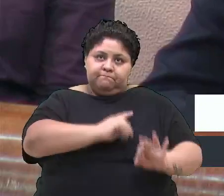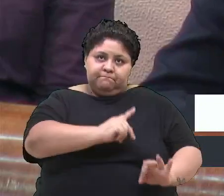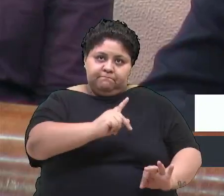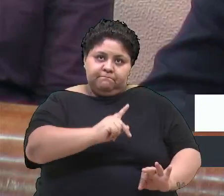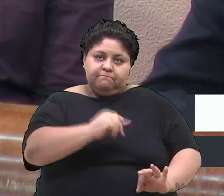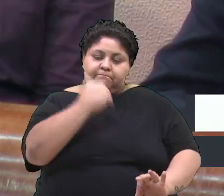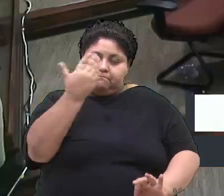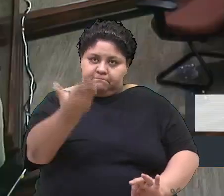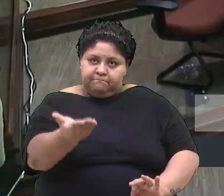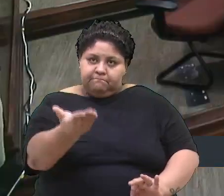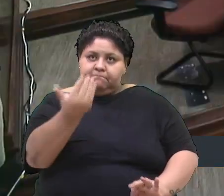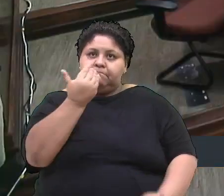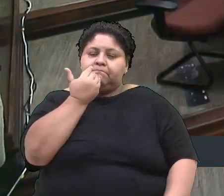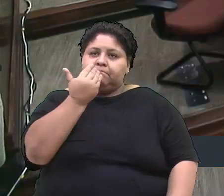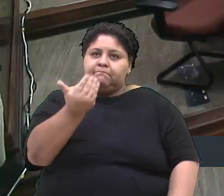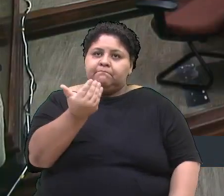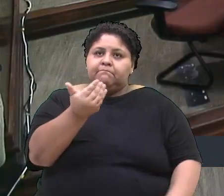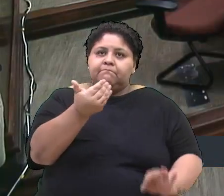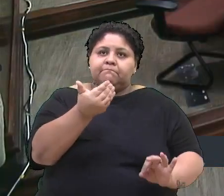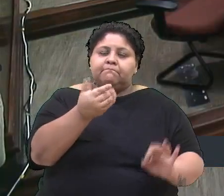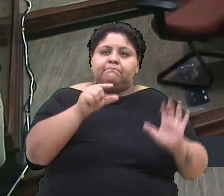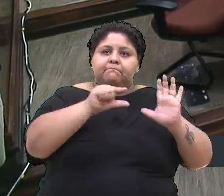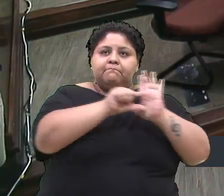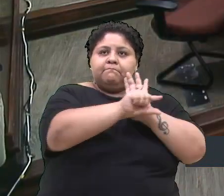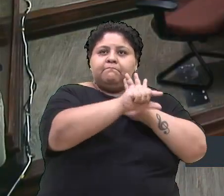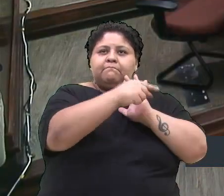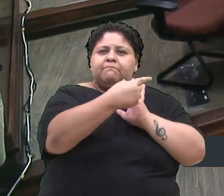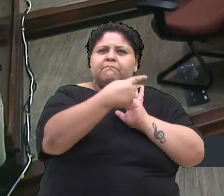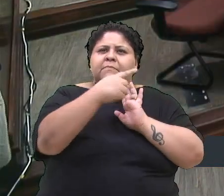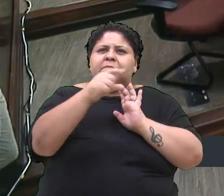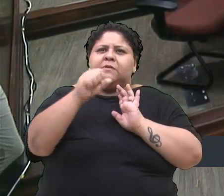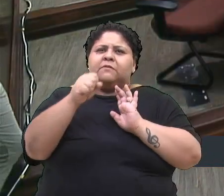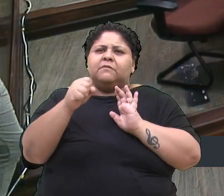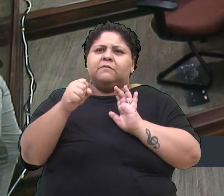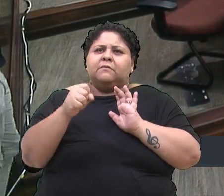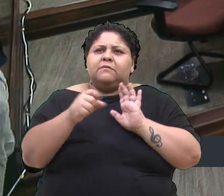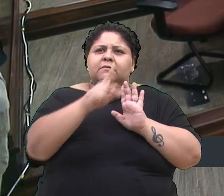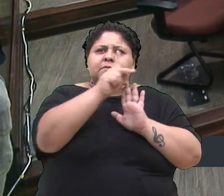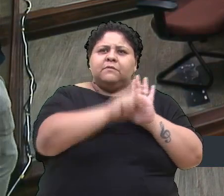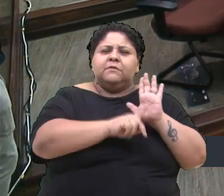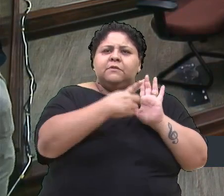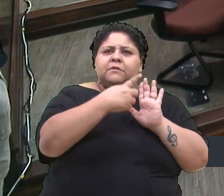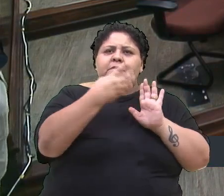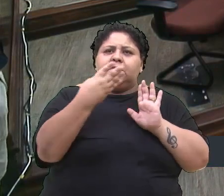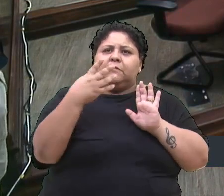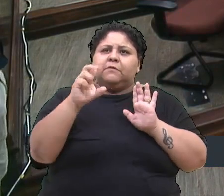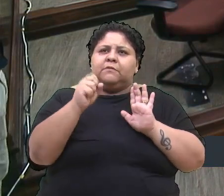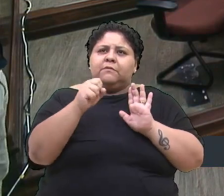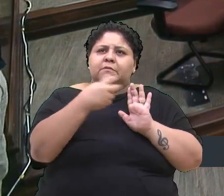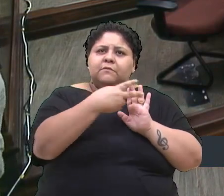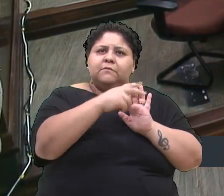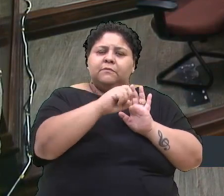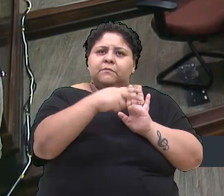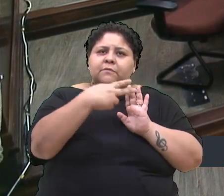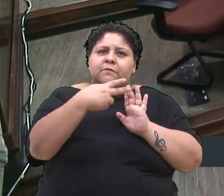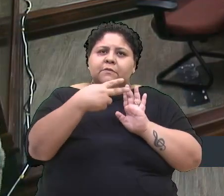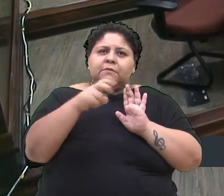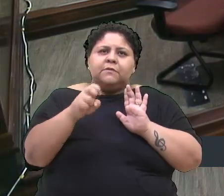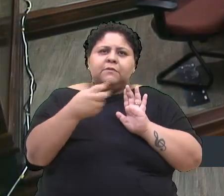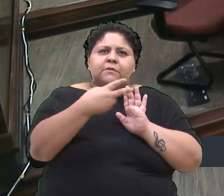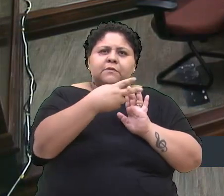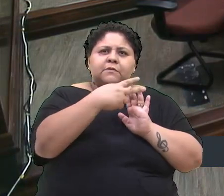Pois não, qual Peço questão de ordem? o artigo 118 ao projeto 148 de 2020, de 5 de 2023, por favor,